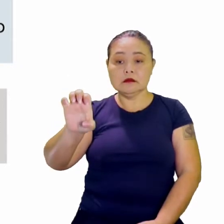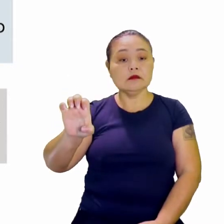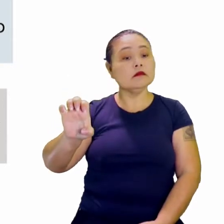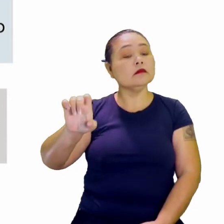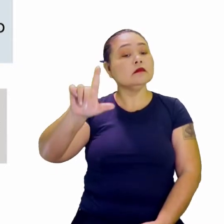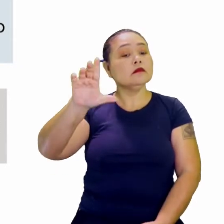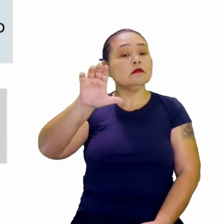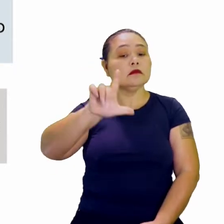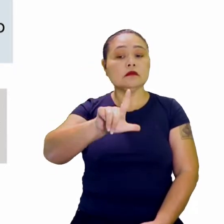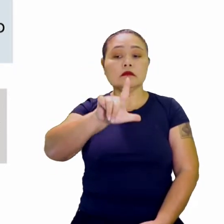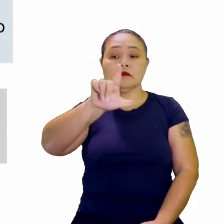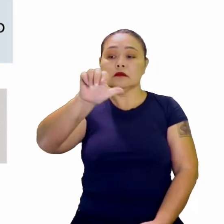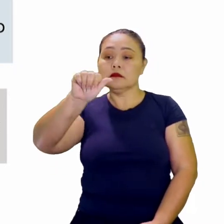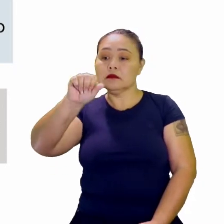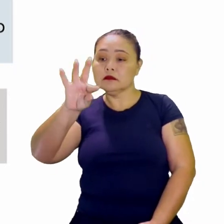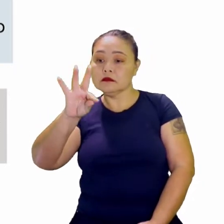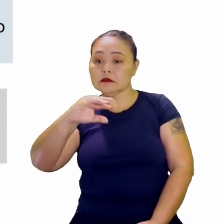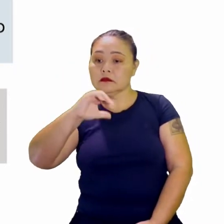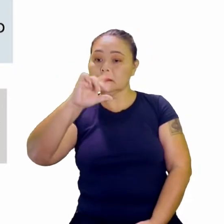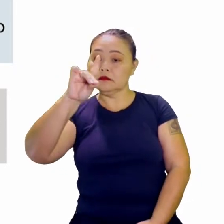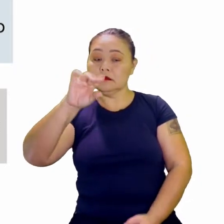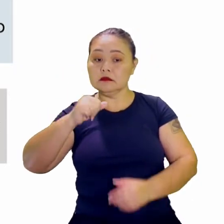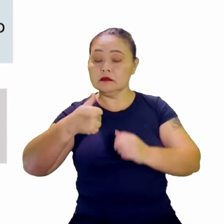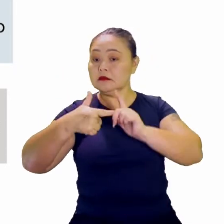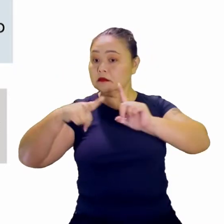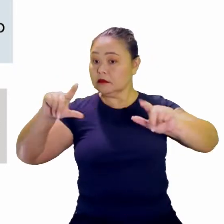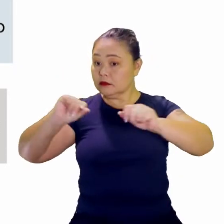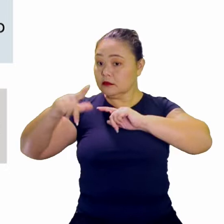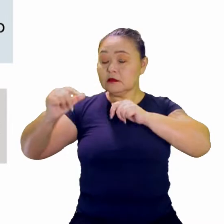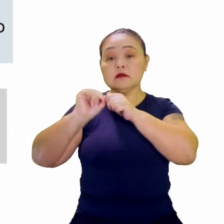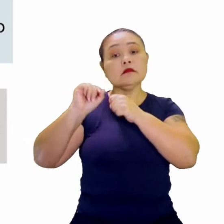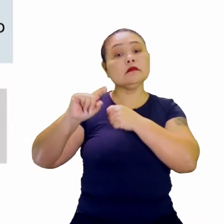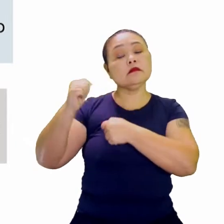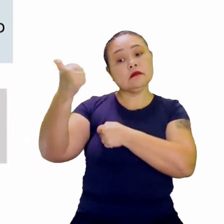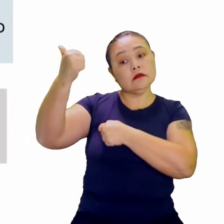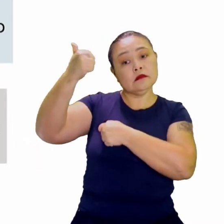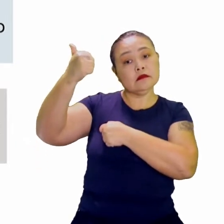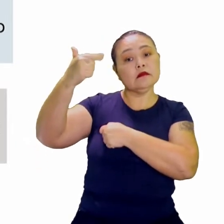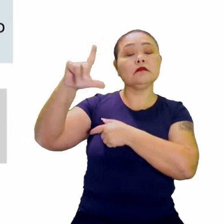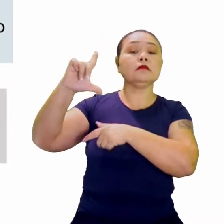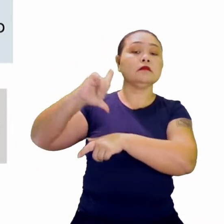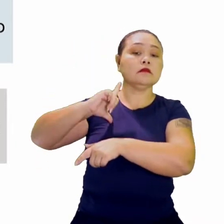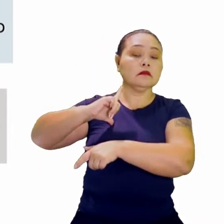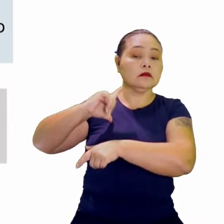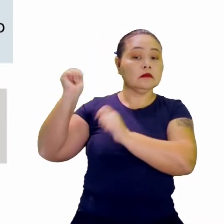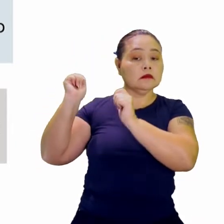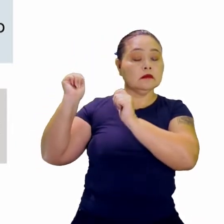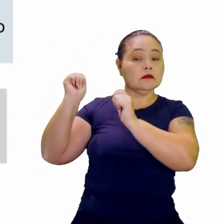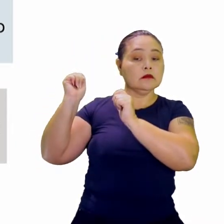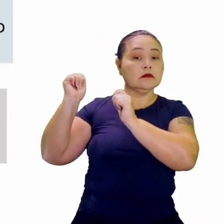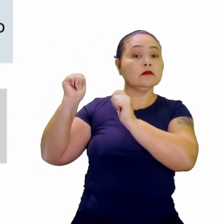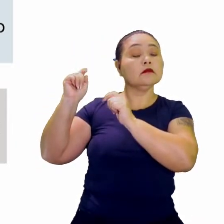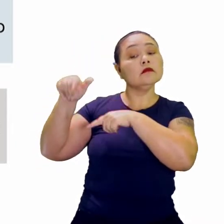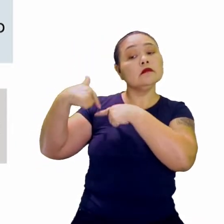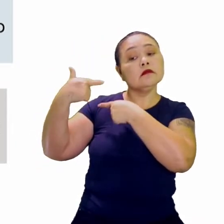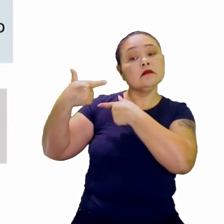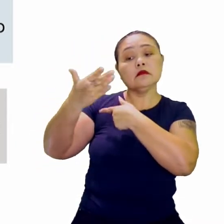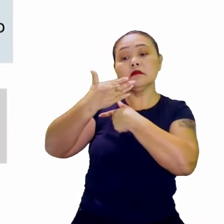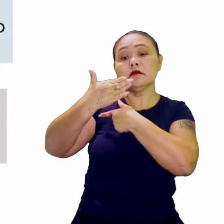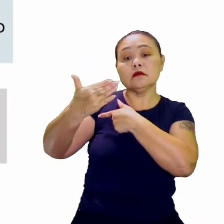extensibilidade e elasticidade. Quando eu vou para a primeira, aqui já vem